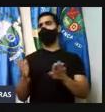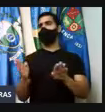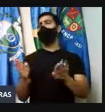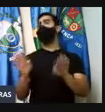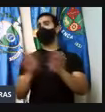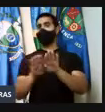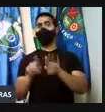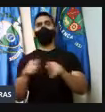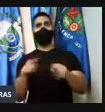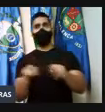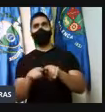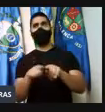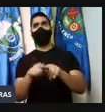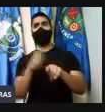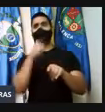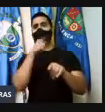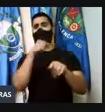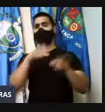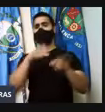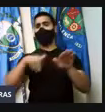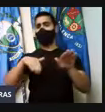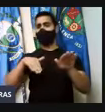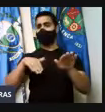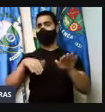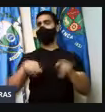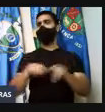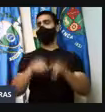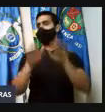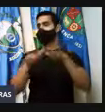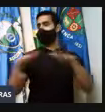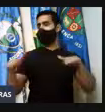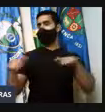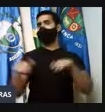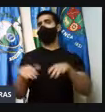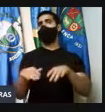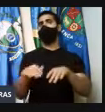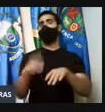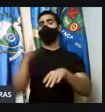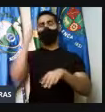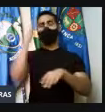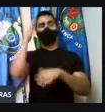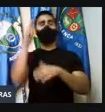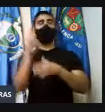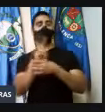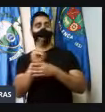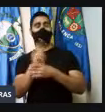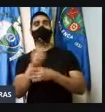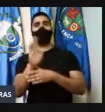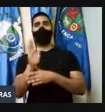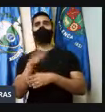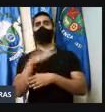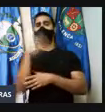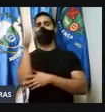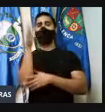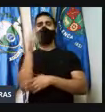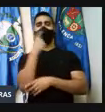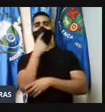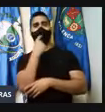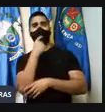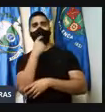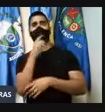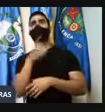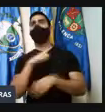agora. Valença, se eu não me engano, já está com bandeira vermelha. Tivemos outro óbito